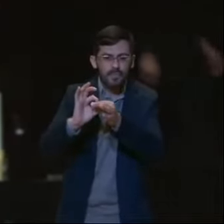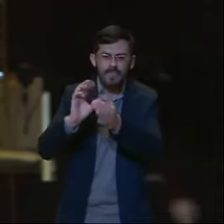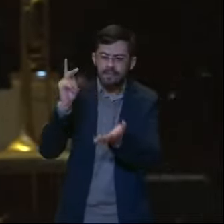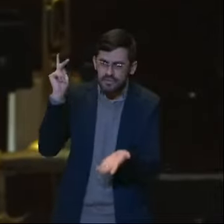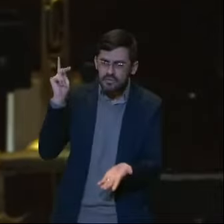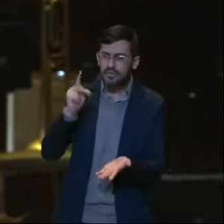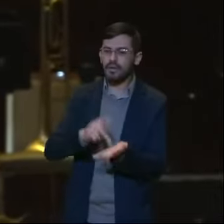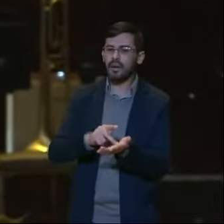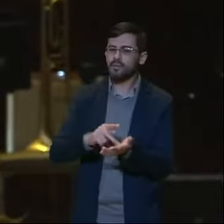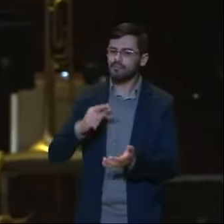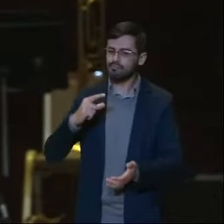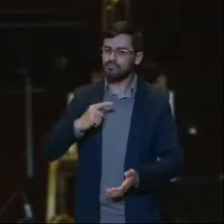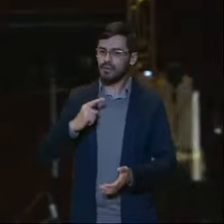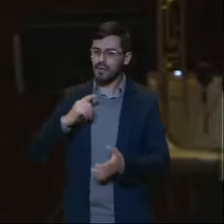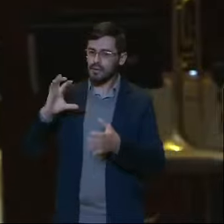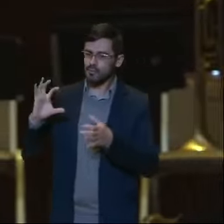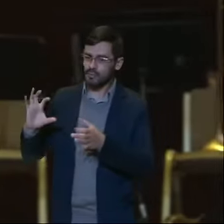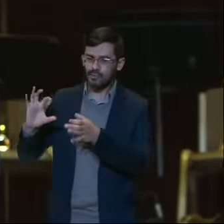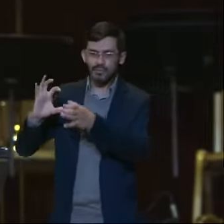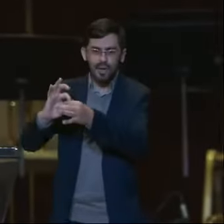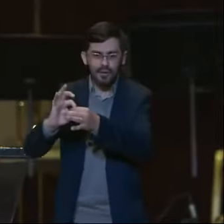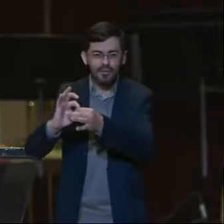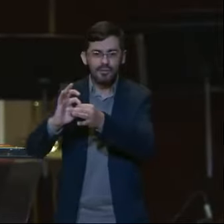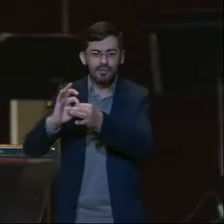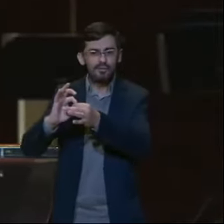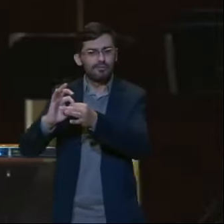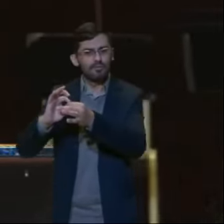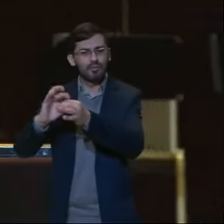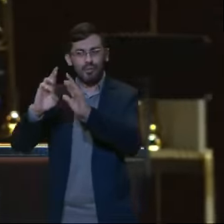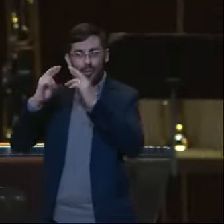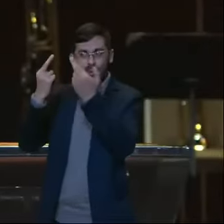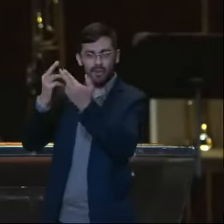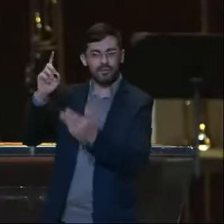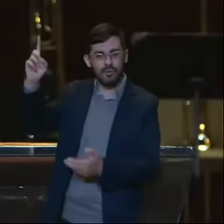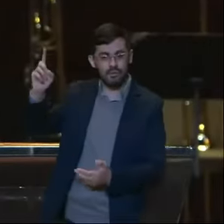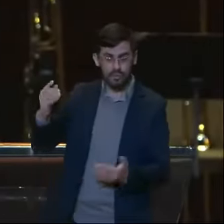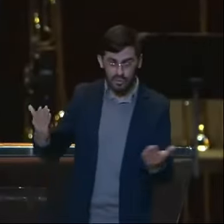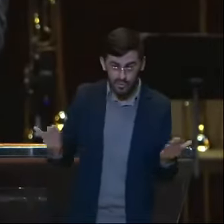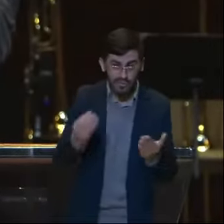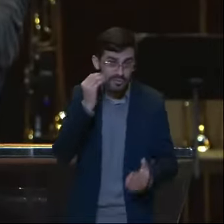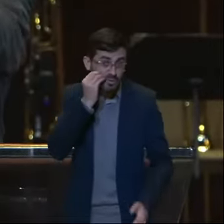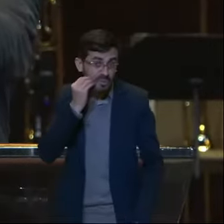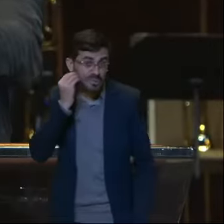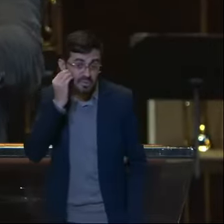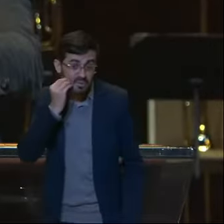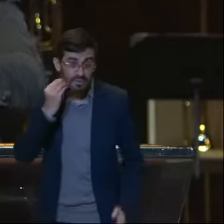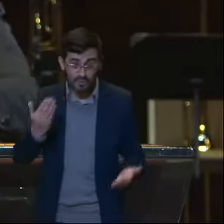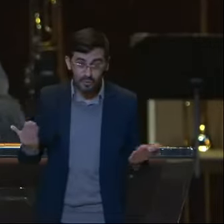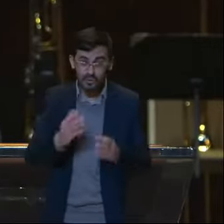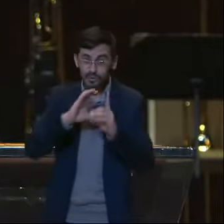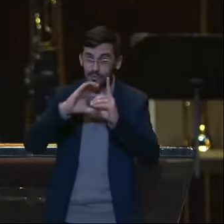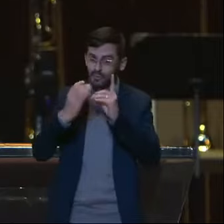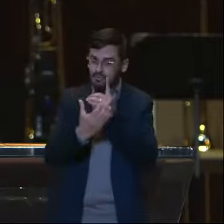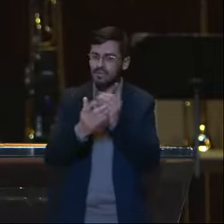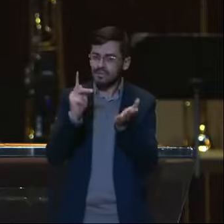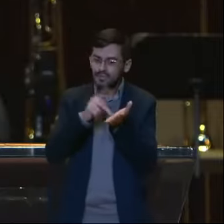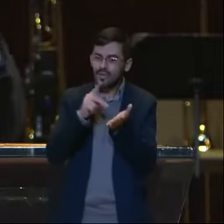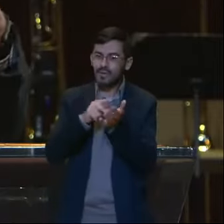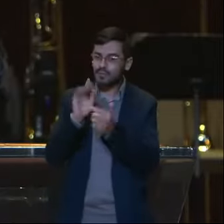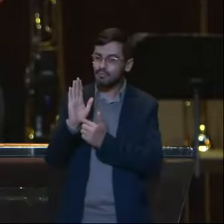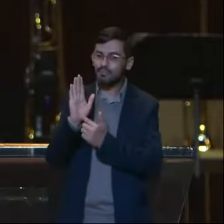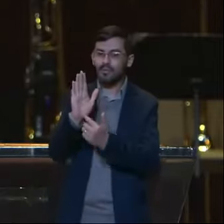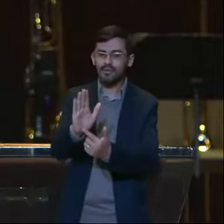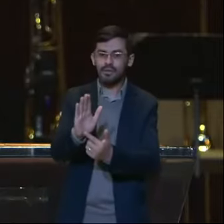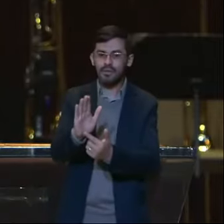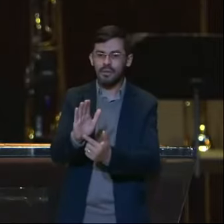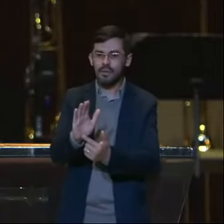unidade espiritual no meio do povo de Deus. Isso que nós acabamos de experimentar aqui simboliza muito bem isso.